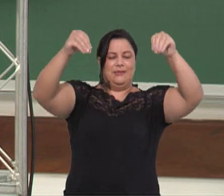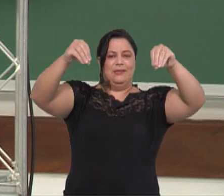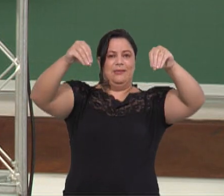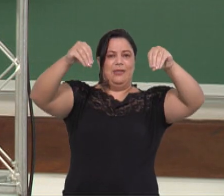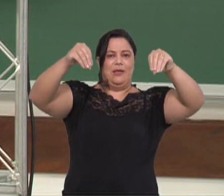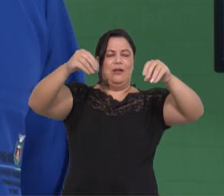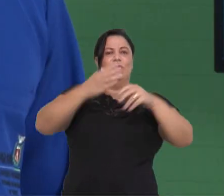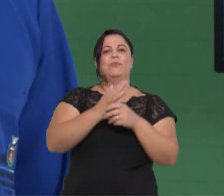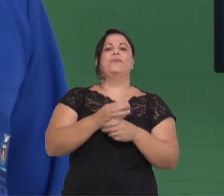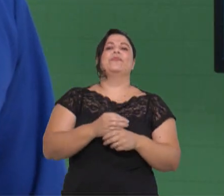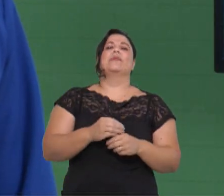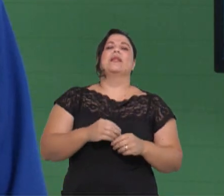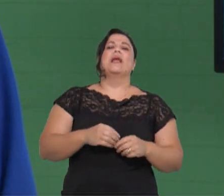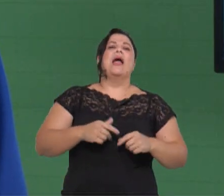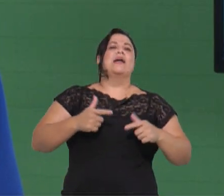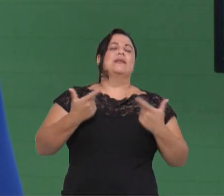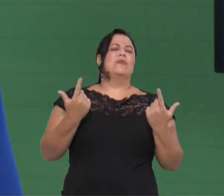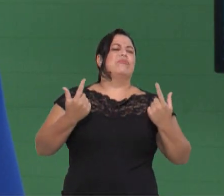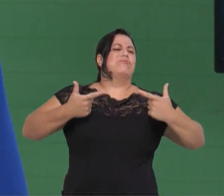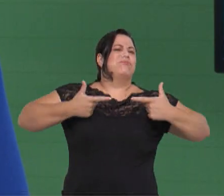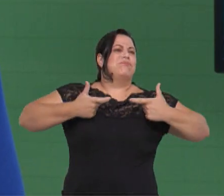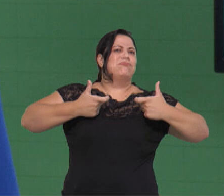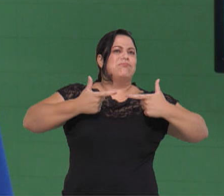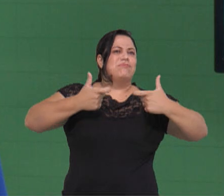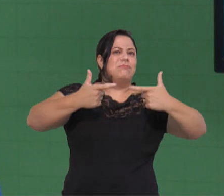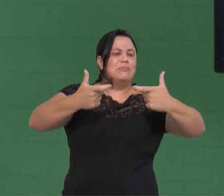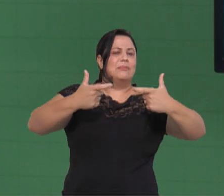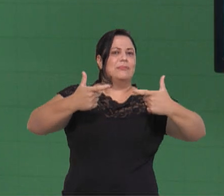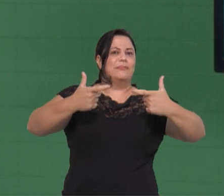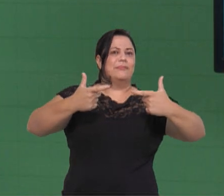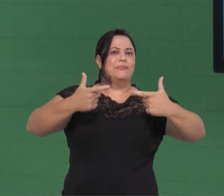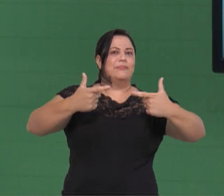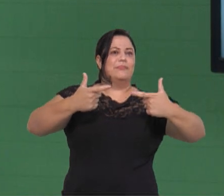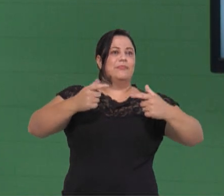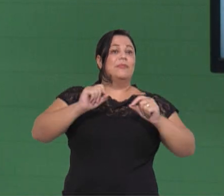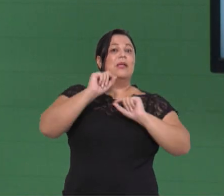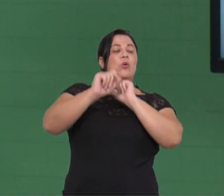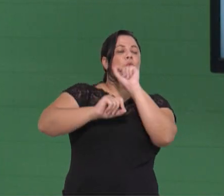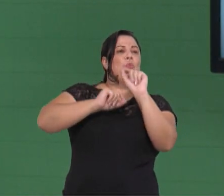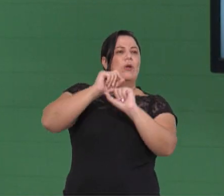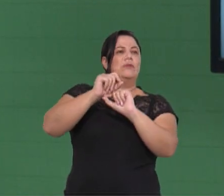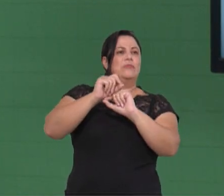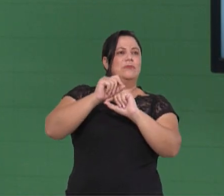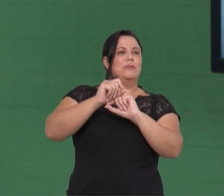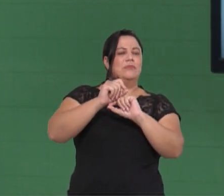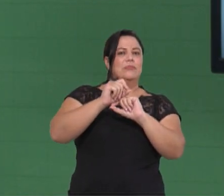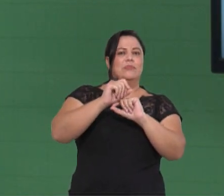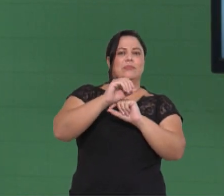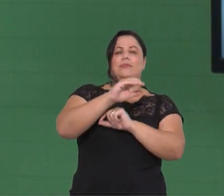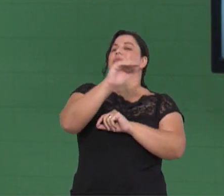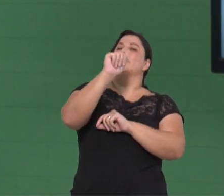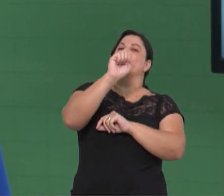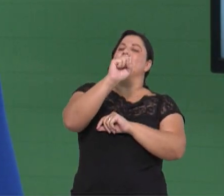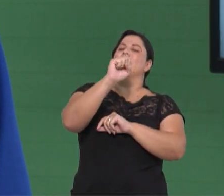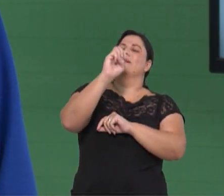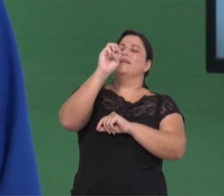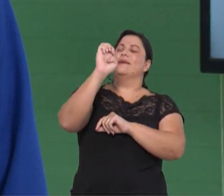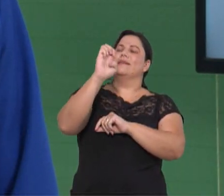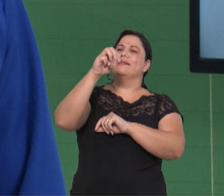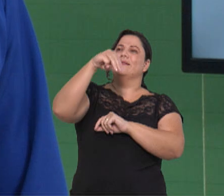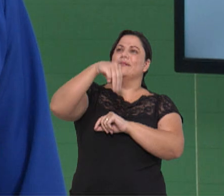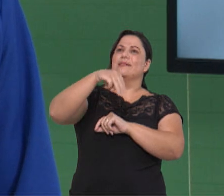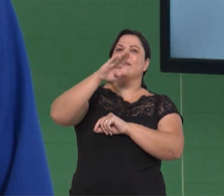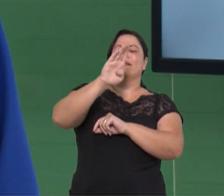Assembleia Nacional se tornou constituinte e o rei se organizou para invadir a